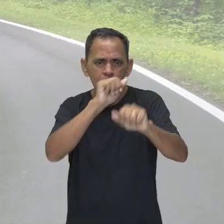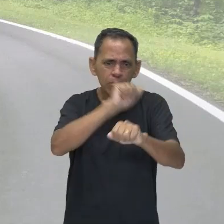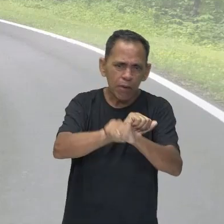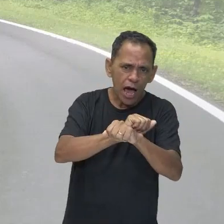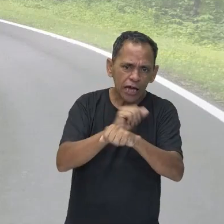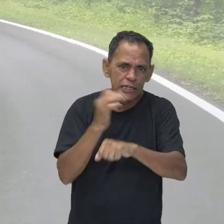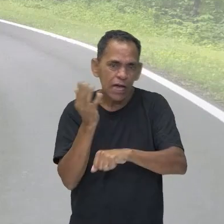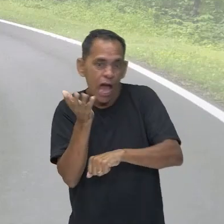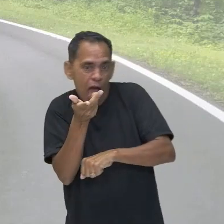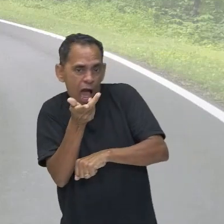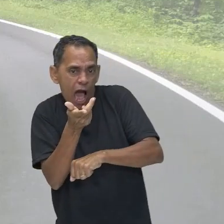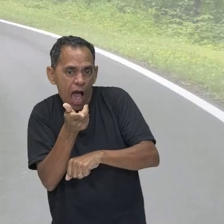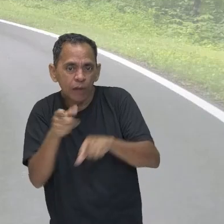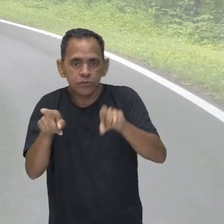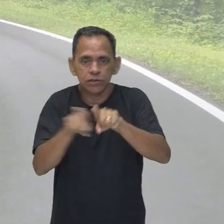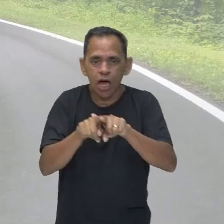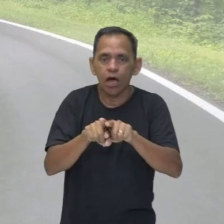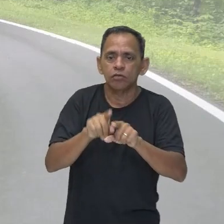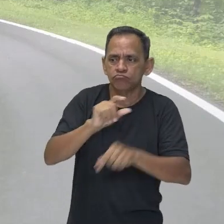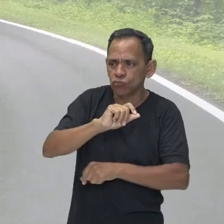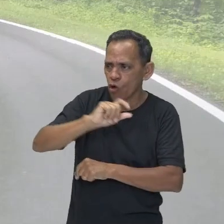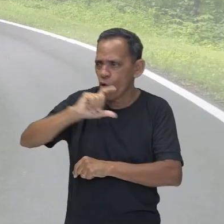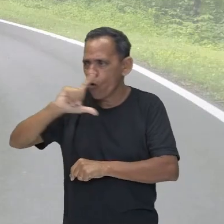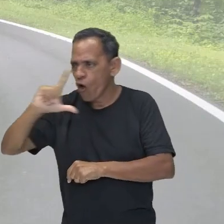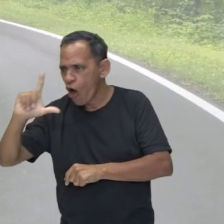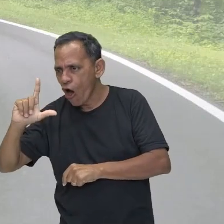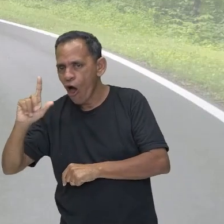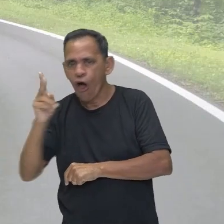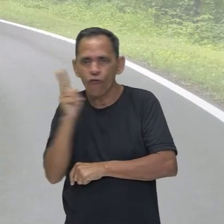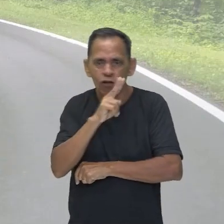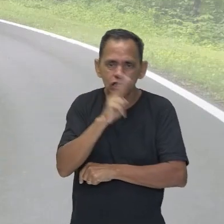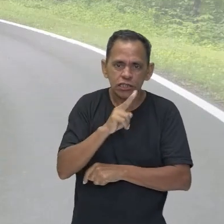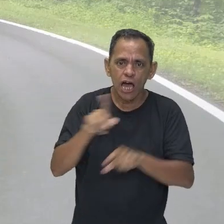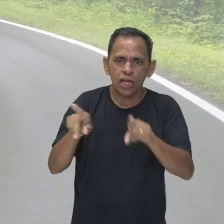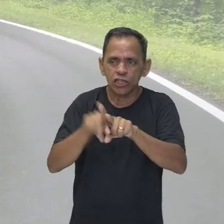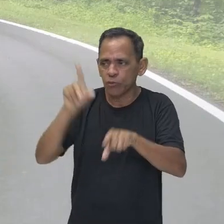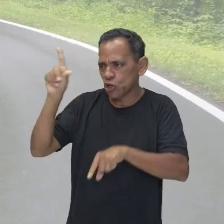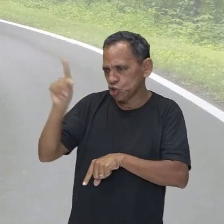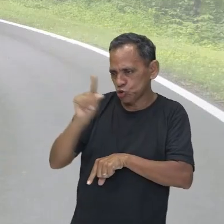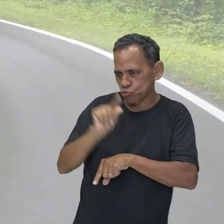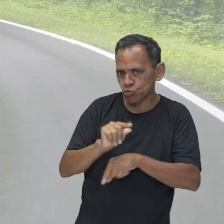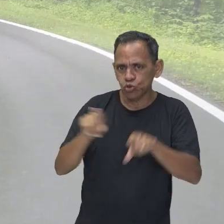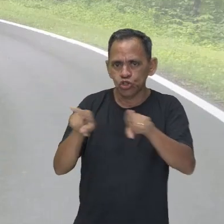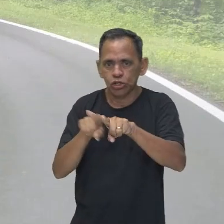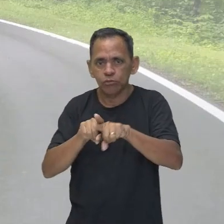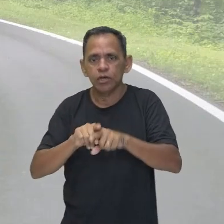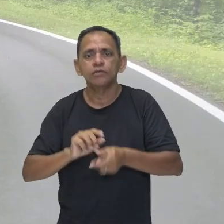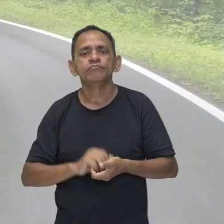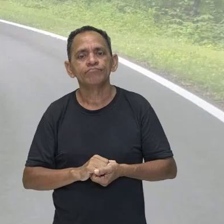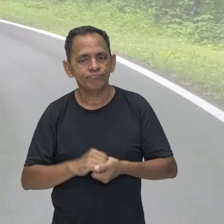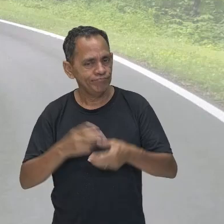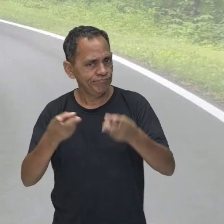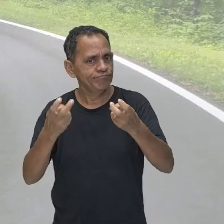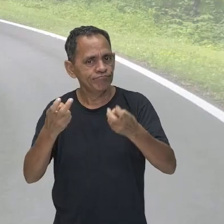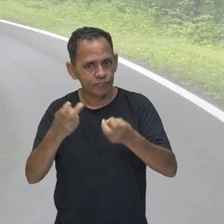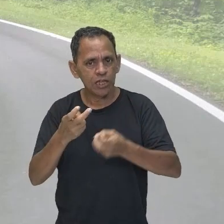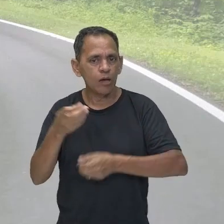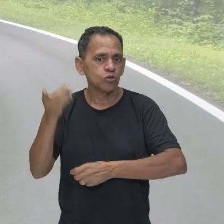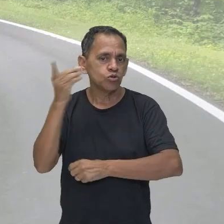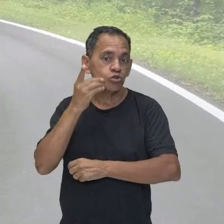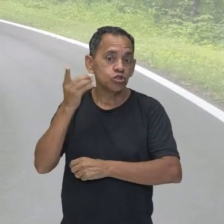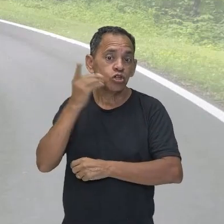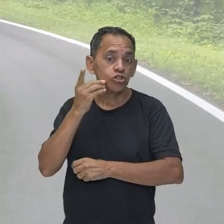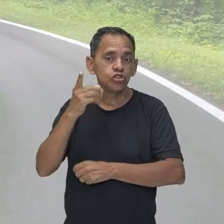velocidade, tu aumenta a velocidade? Então a gente já consegue perceber que nos movimentos do cotidiano, nos movimentos